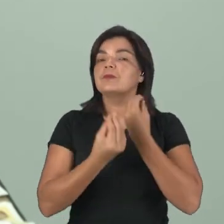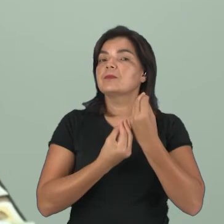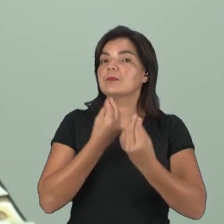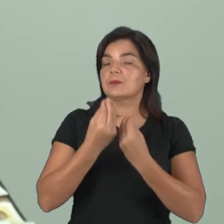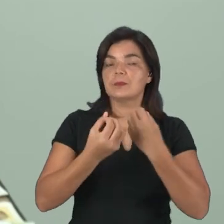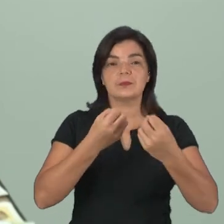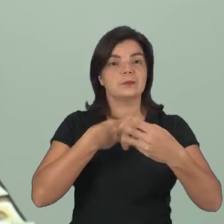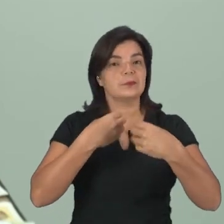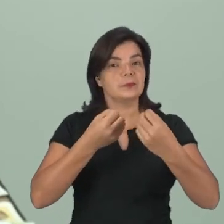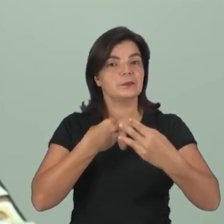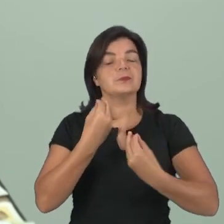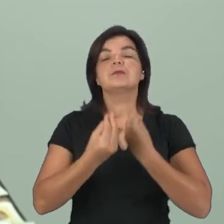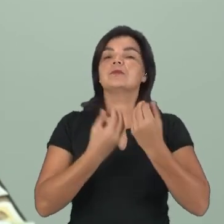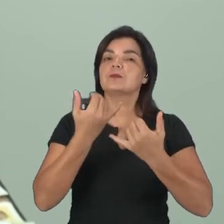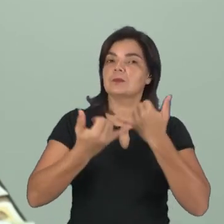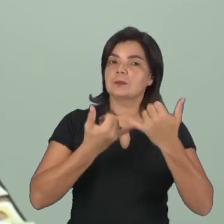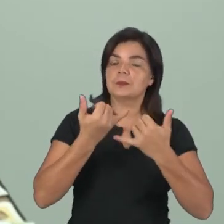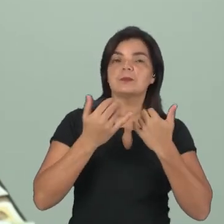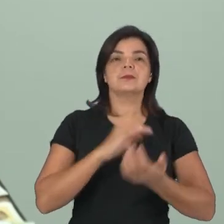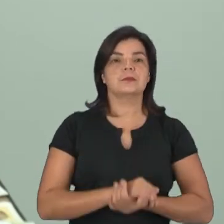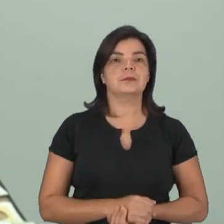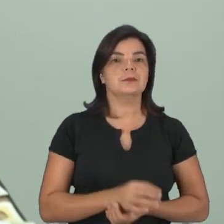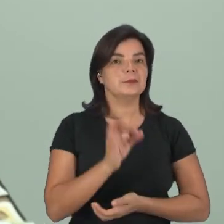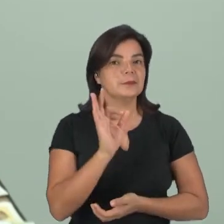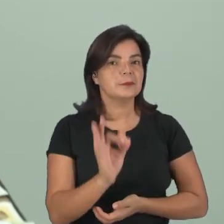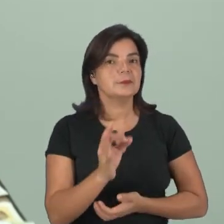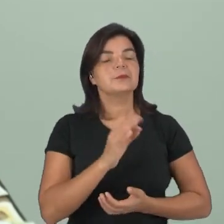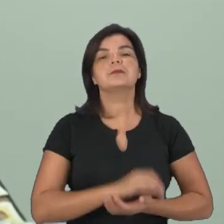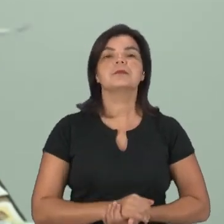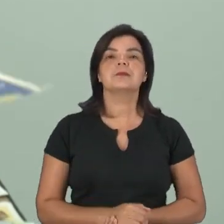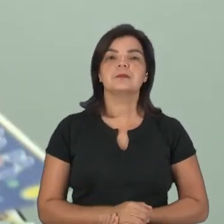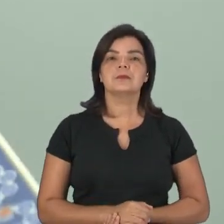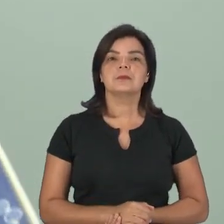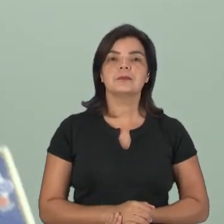me ensinar como jogar certo